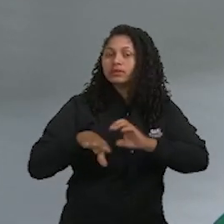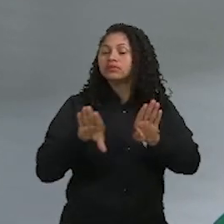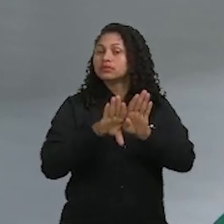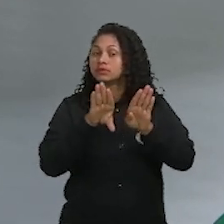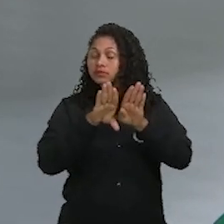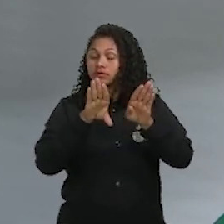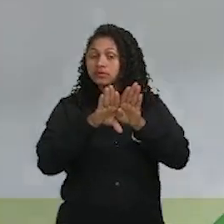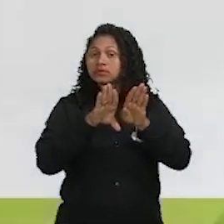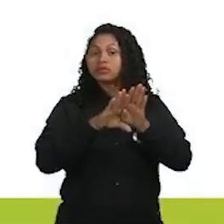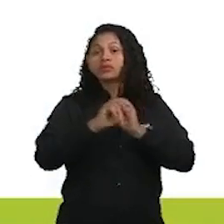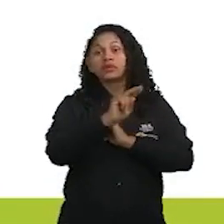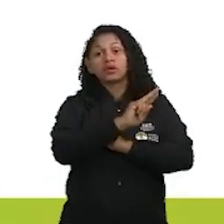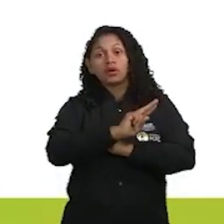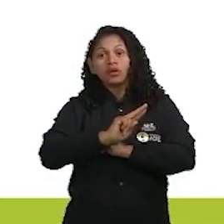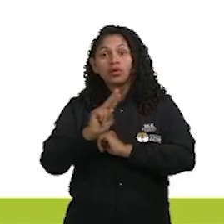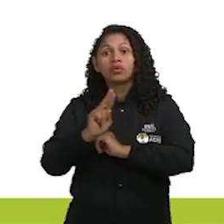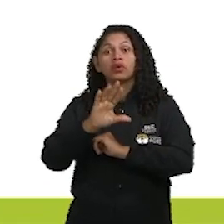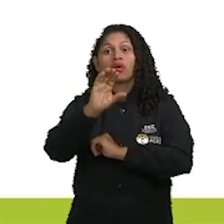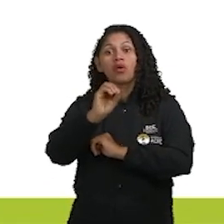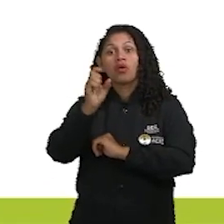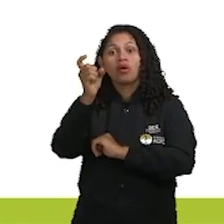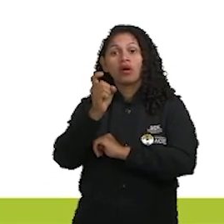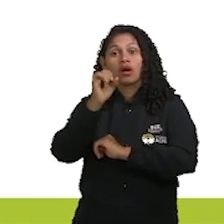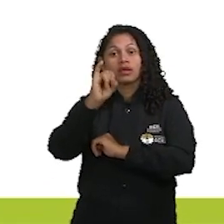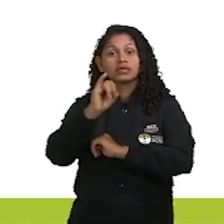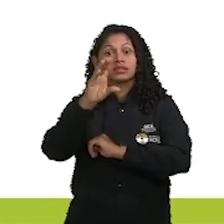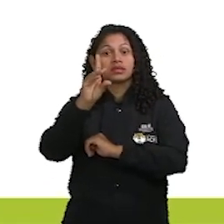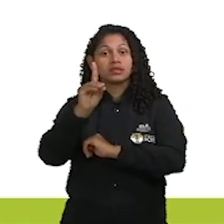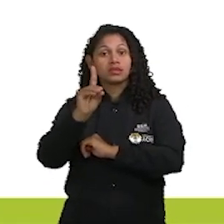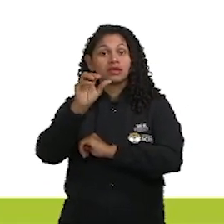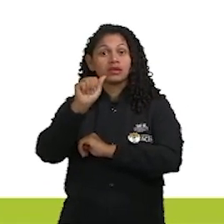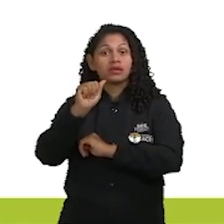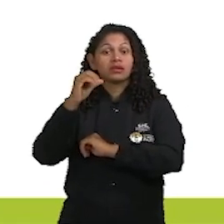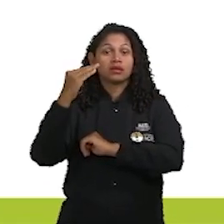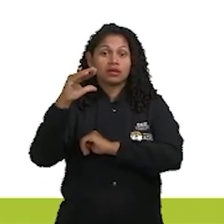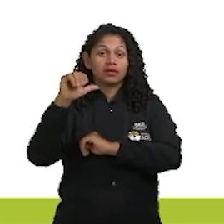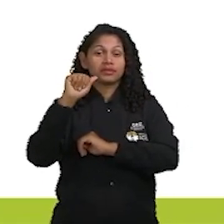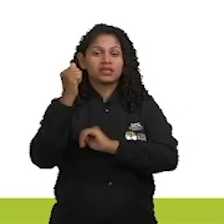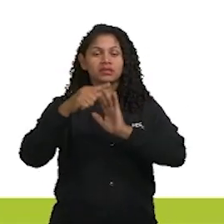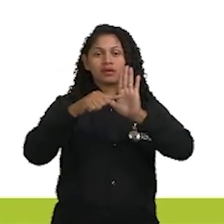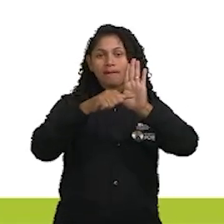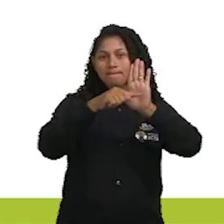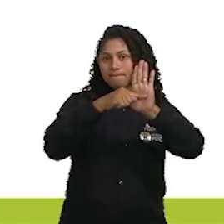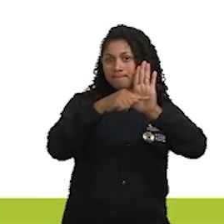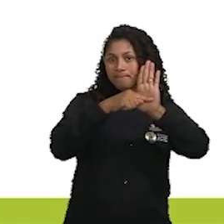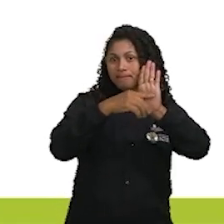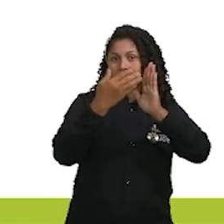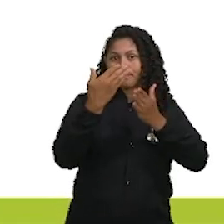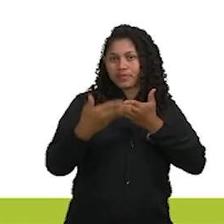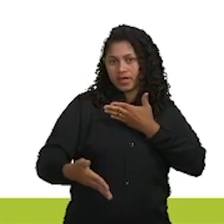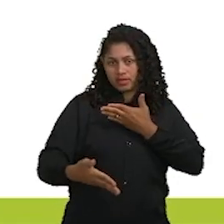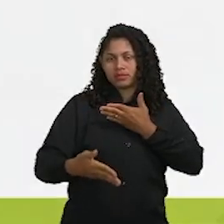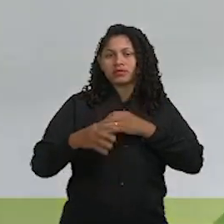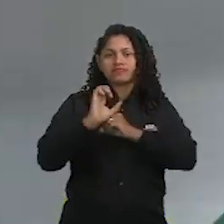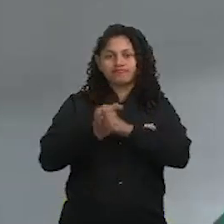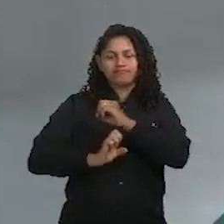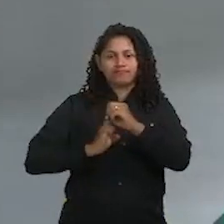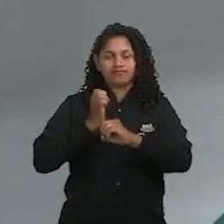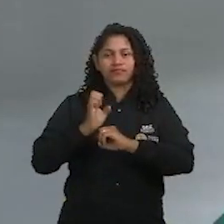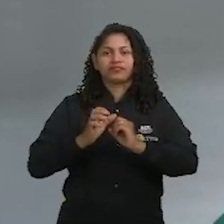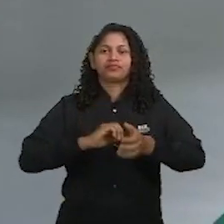vamos dizer, na verdade, que ali está acontecendo um processo de oxidação. O